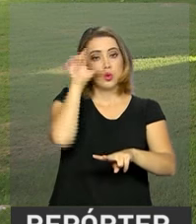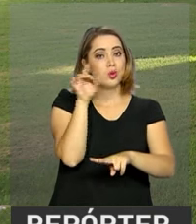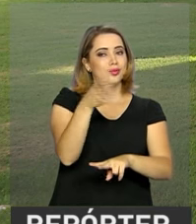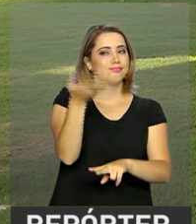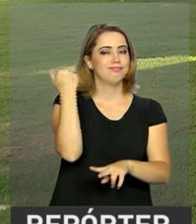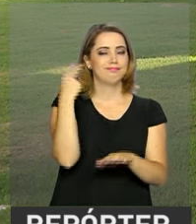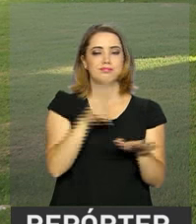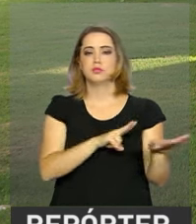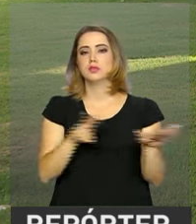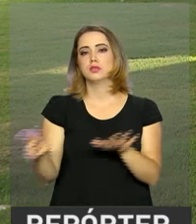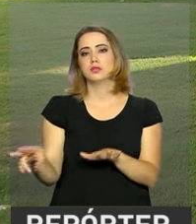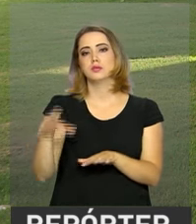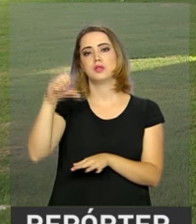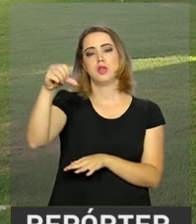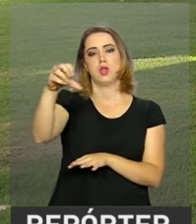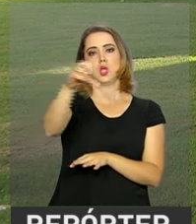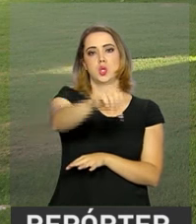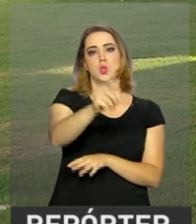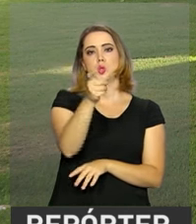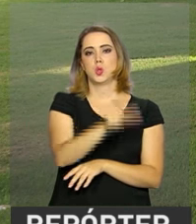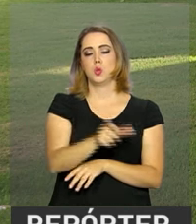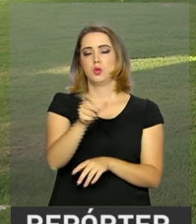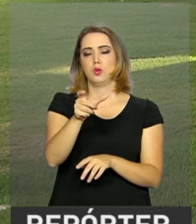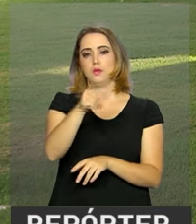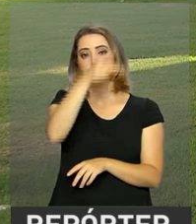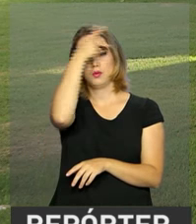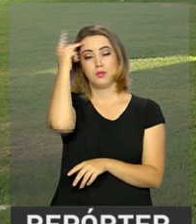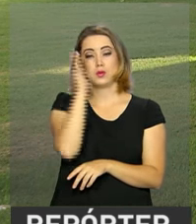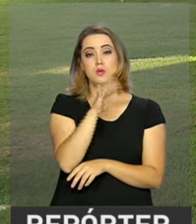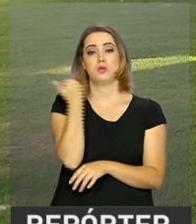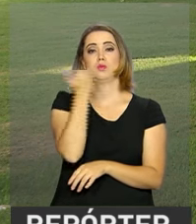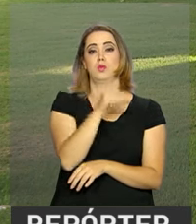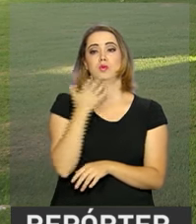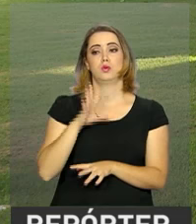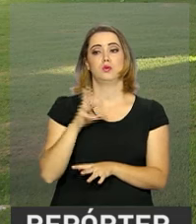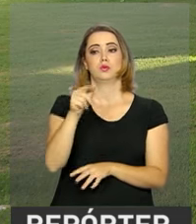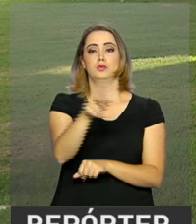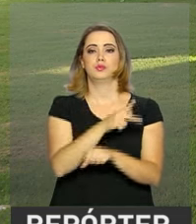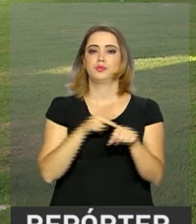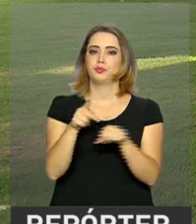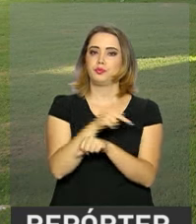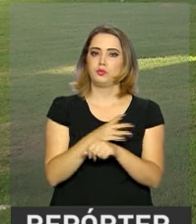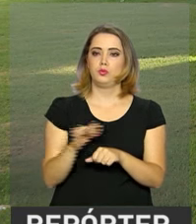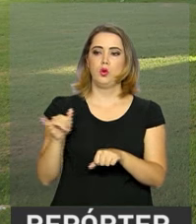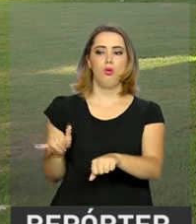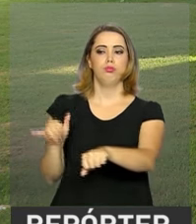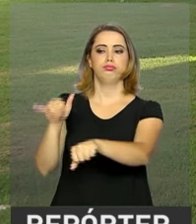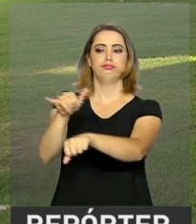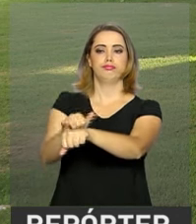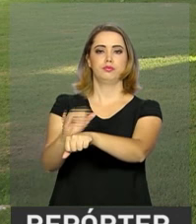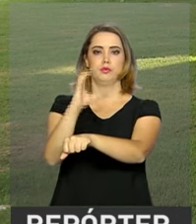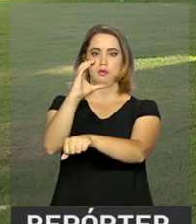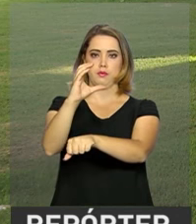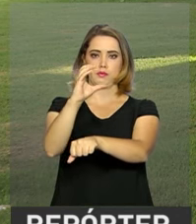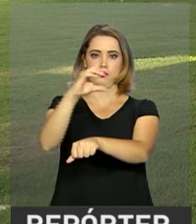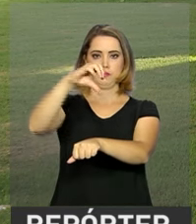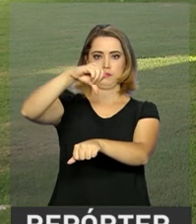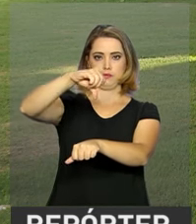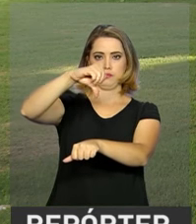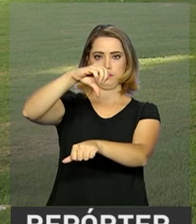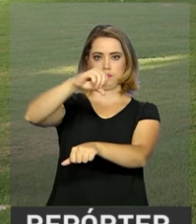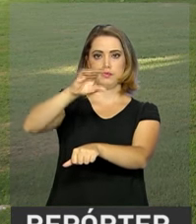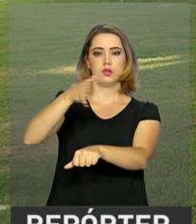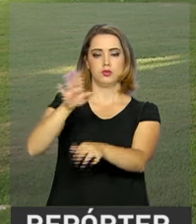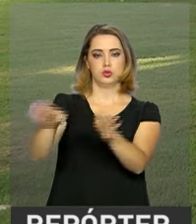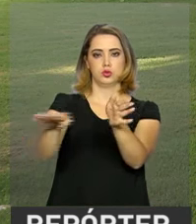99 detentos foram mortos nas penitenciárias de todo o país. O avião C-99 da Força Aérea Brasileira desembarcou em Manaus